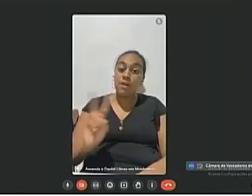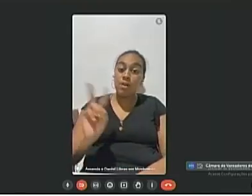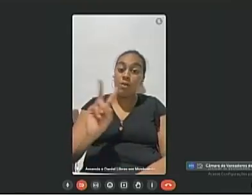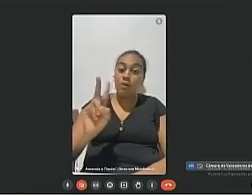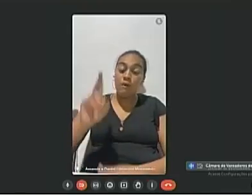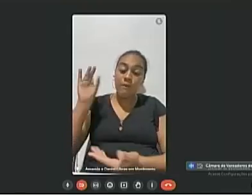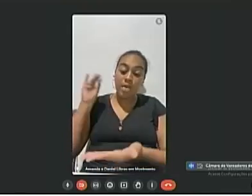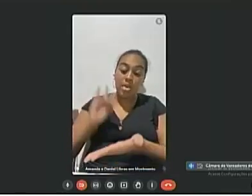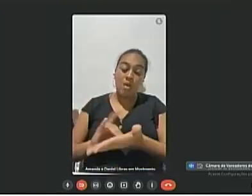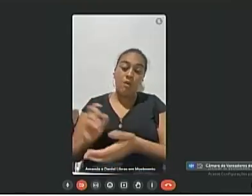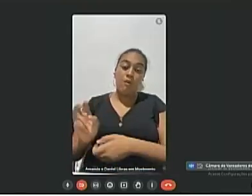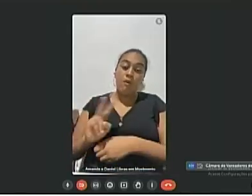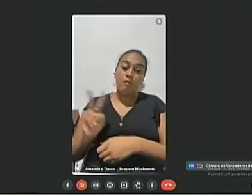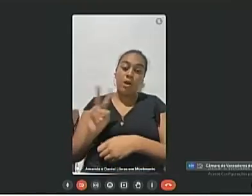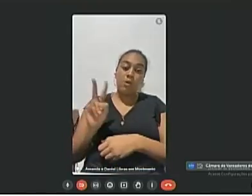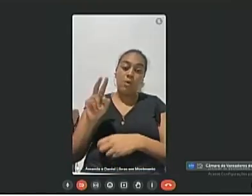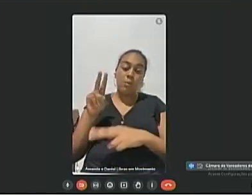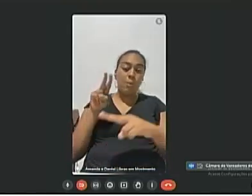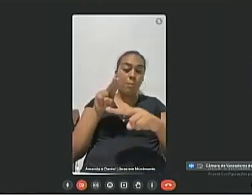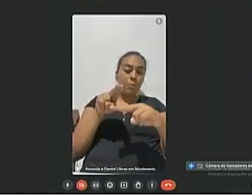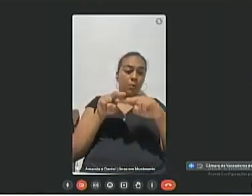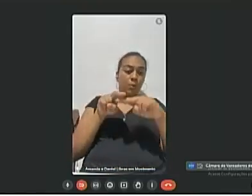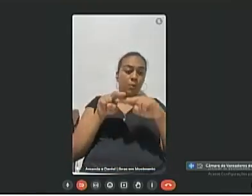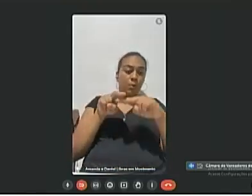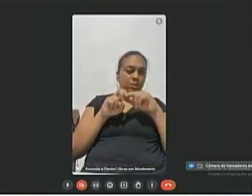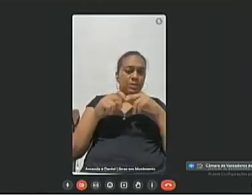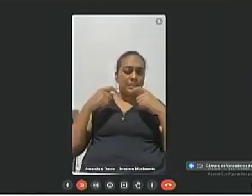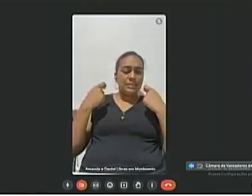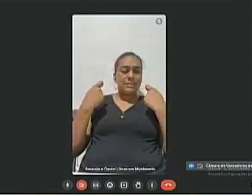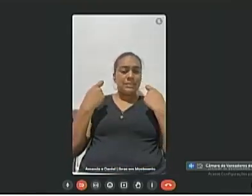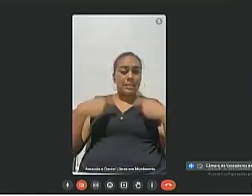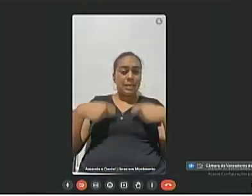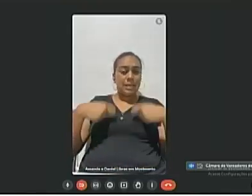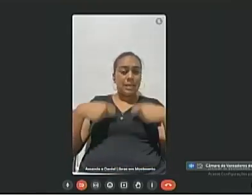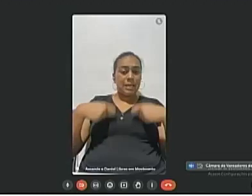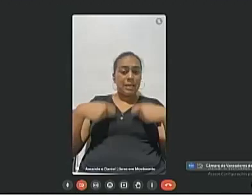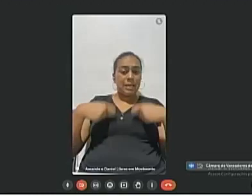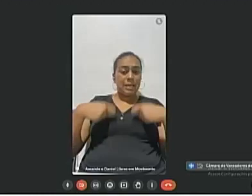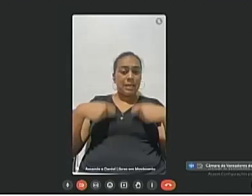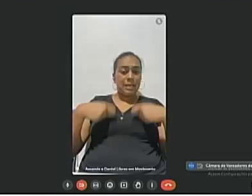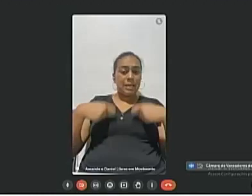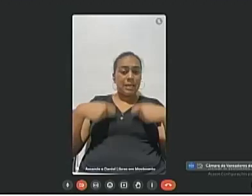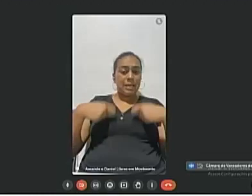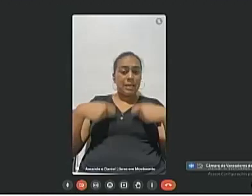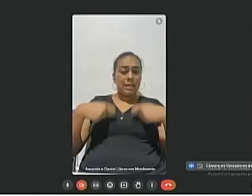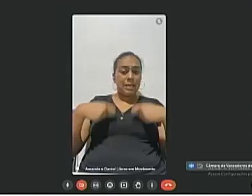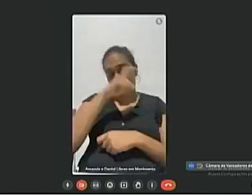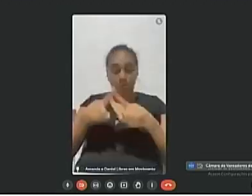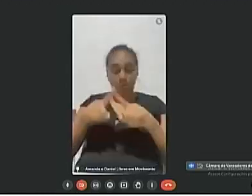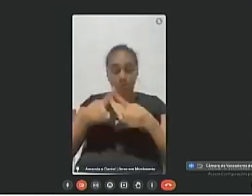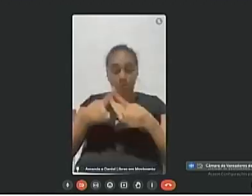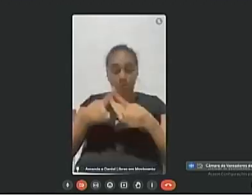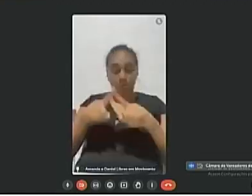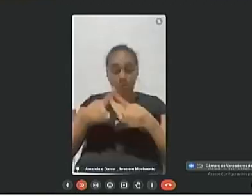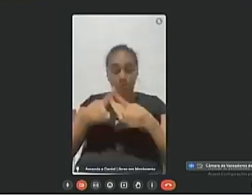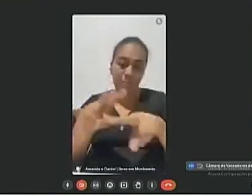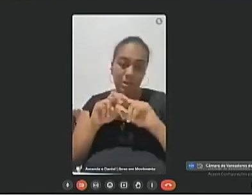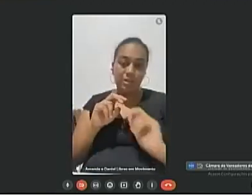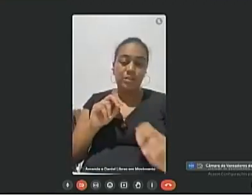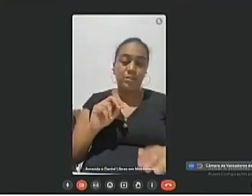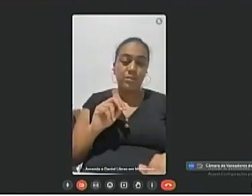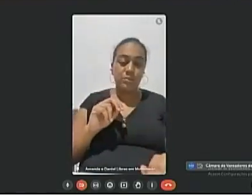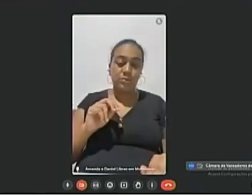preço por conta da precisão e dificuldades da retirada do material de acordo com o projeto, objeto da